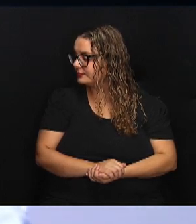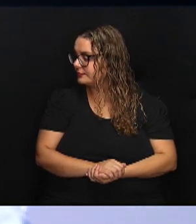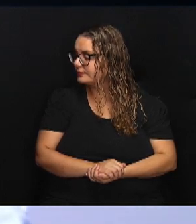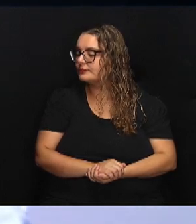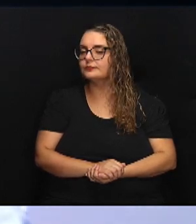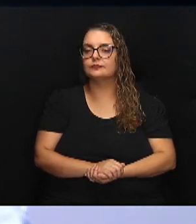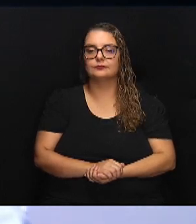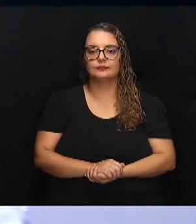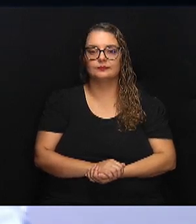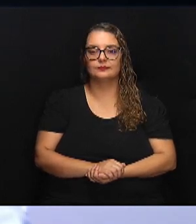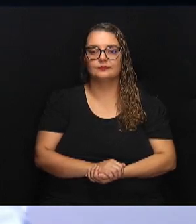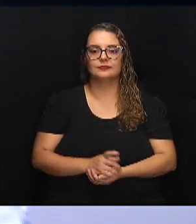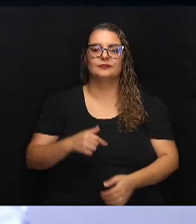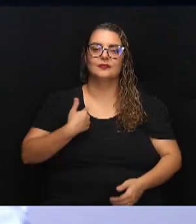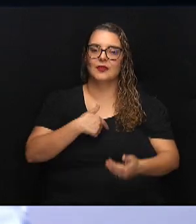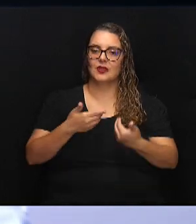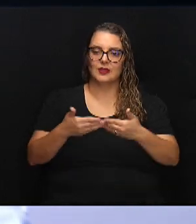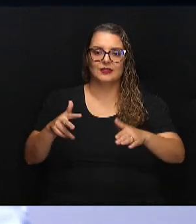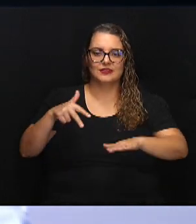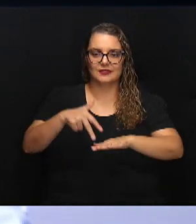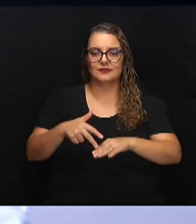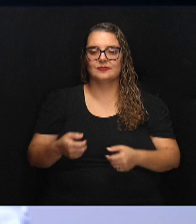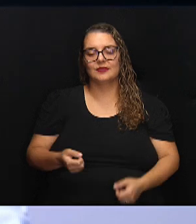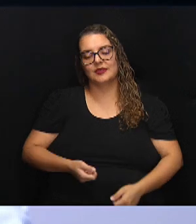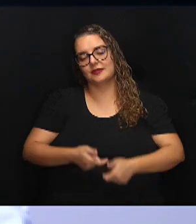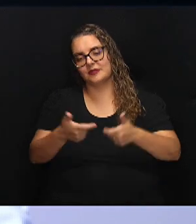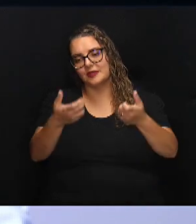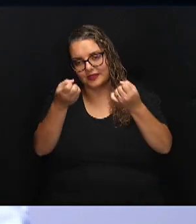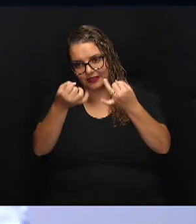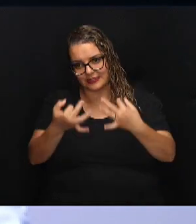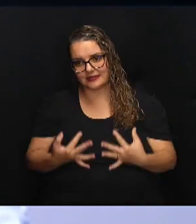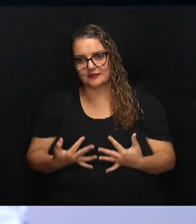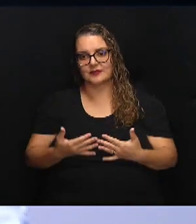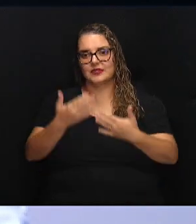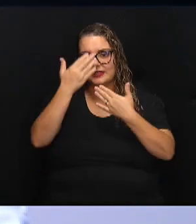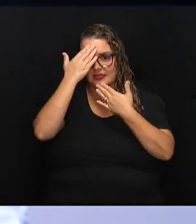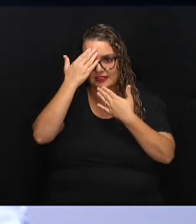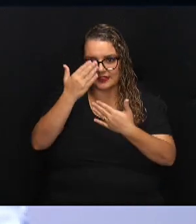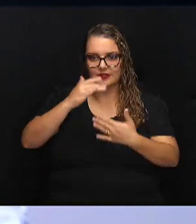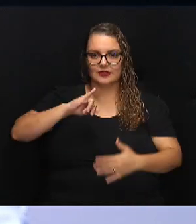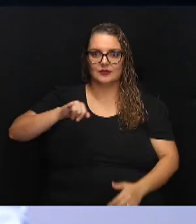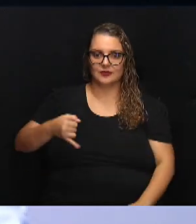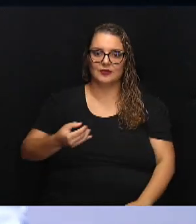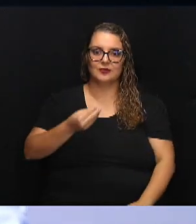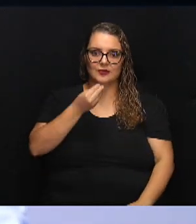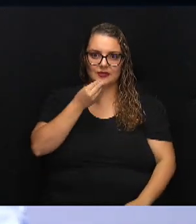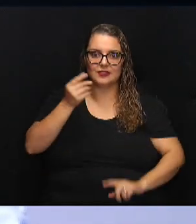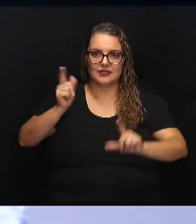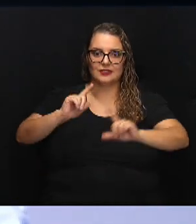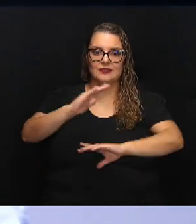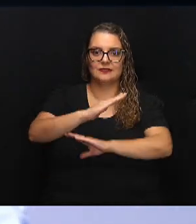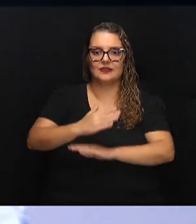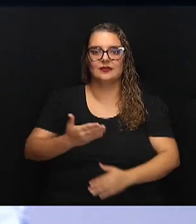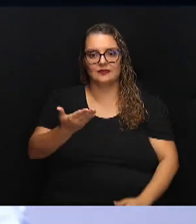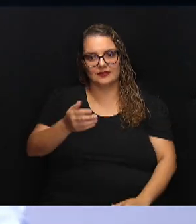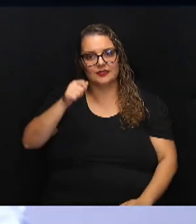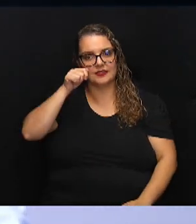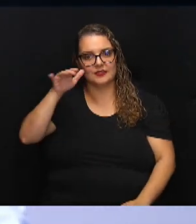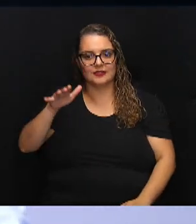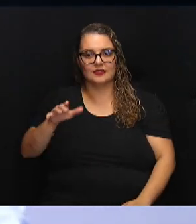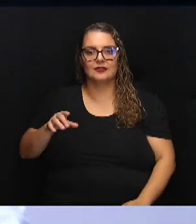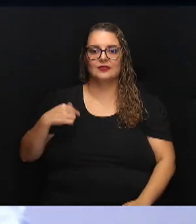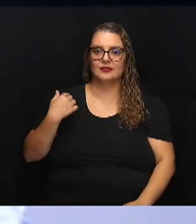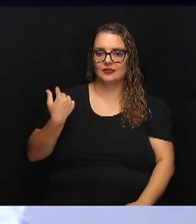projetos@agência.baciaspcj.org.br. Então, a gente está à disposição para maiores esclarecimentos e agradeço à TV Câmara, a você, Alexandra, em nome da diretoria